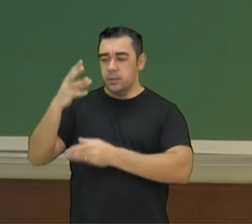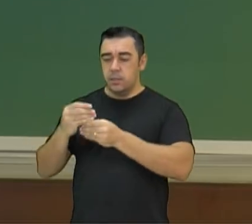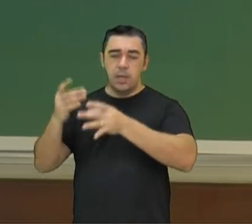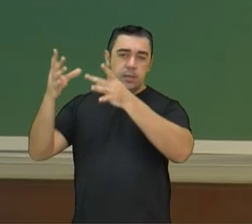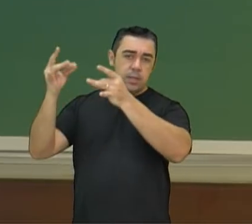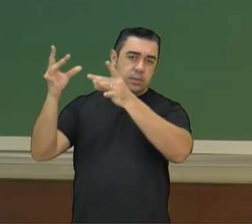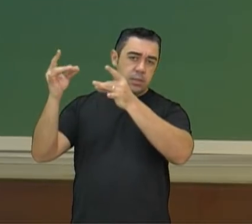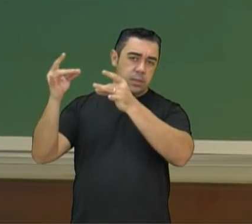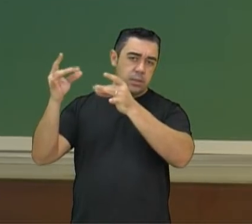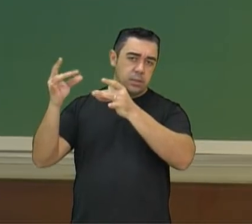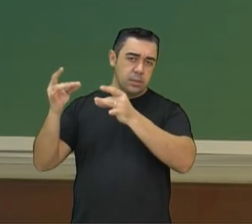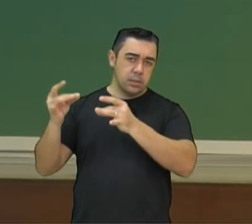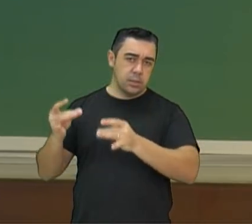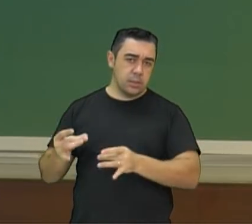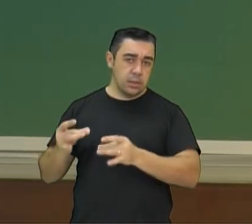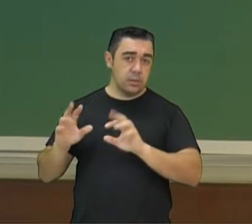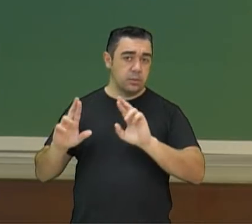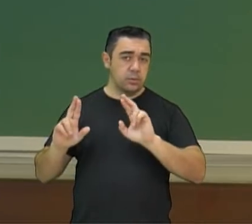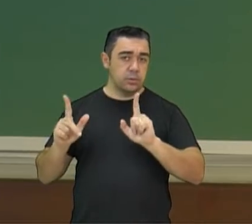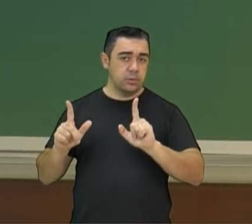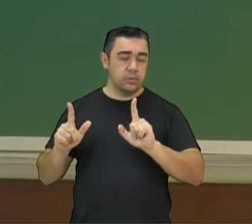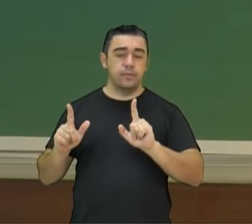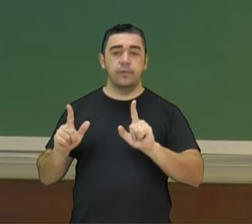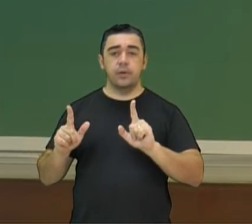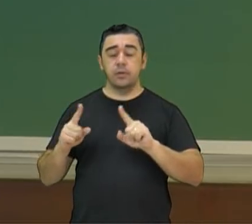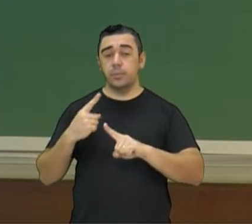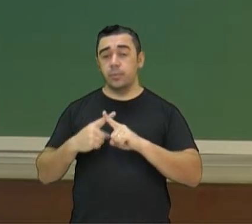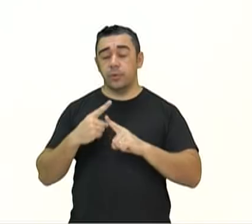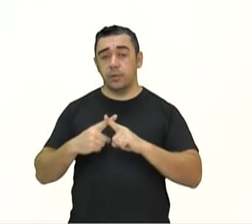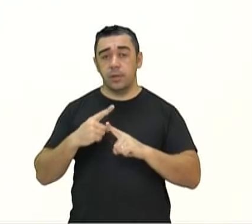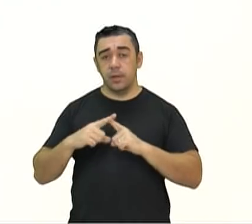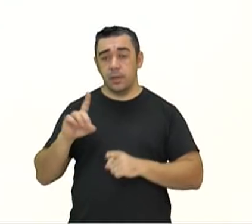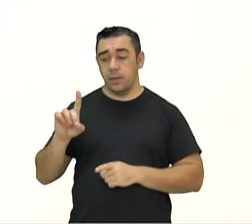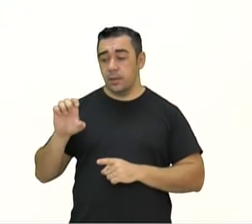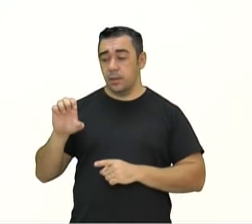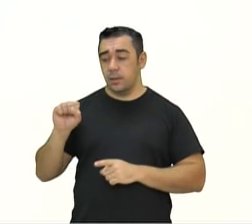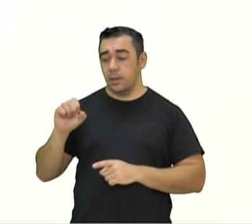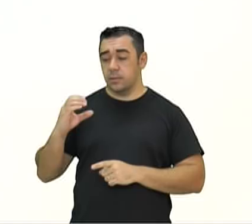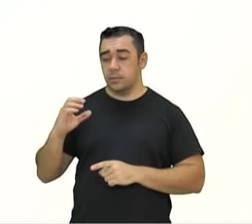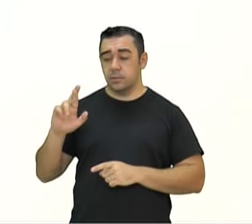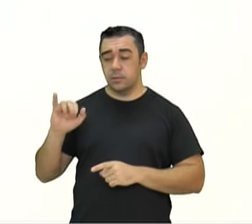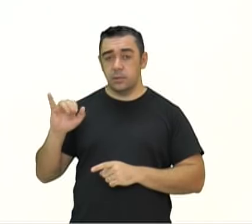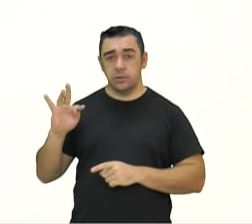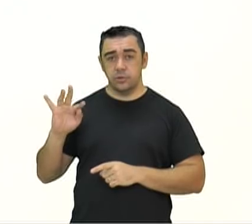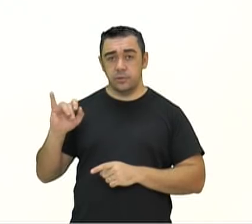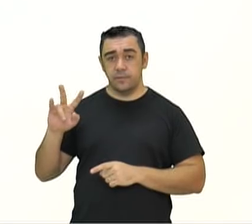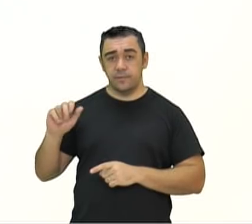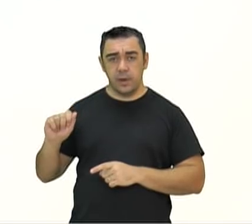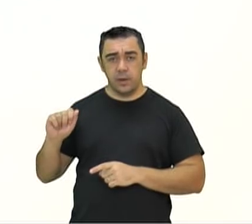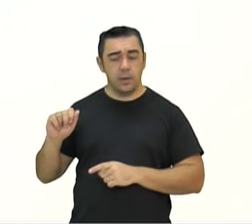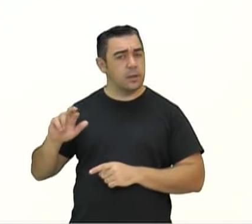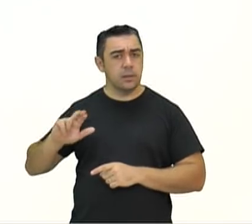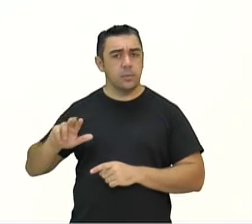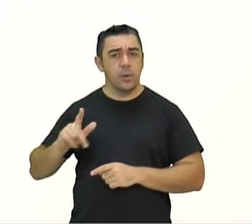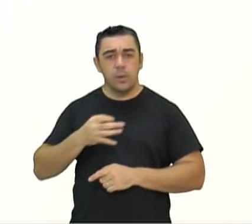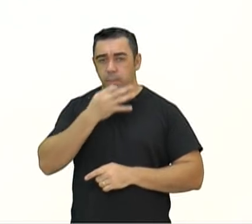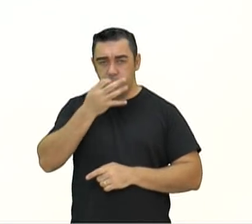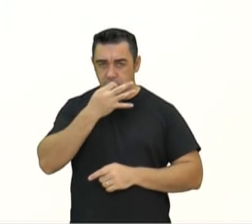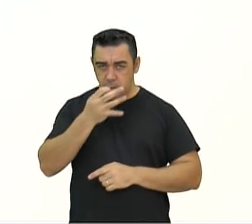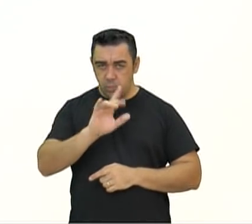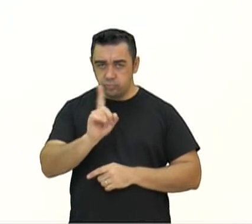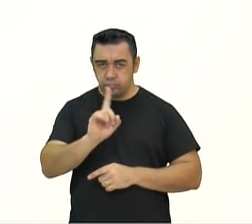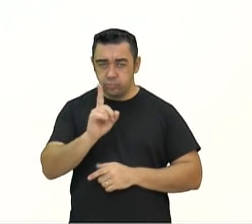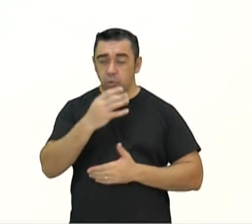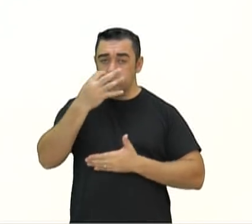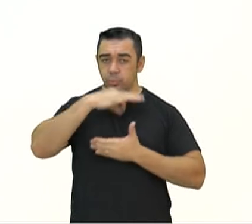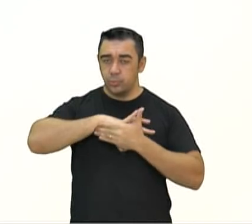tem uma outra abordagem, diferente da resenha crítica, porque na resenha descritiva, ela não apresenta a opinião